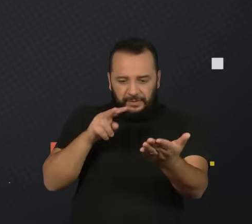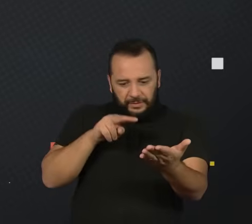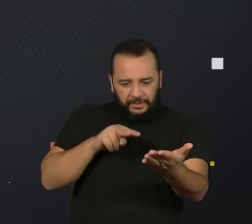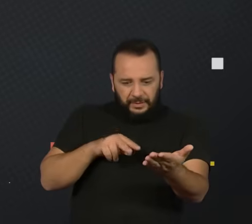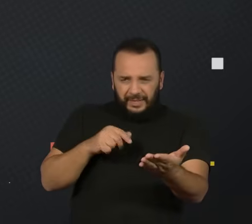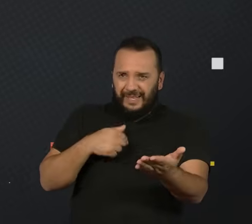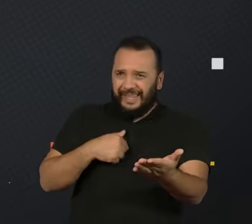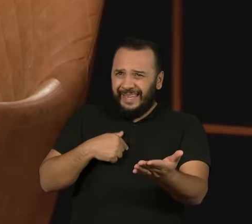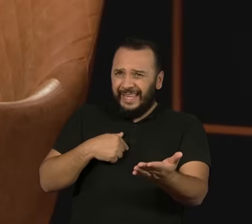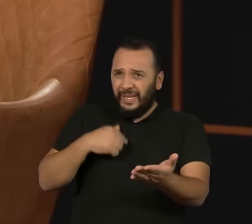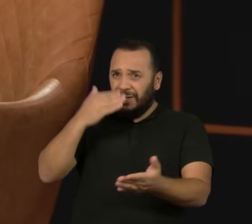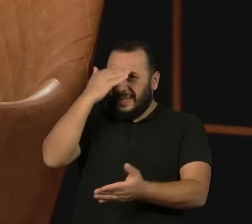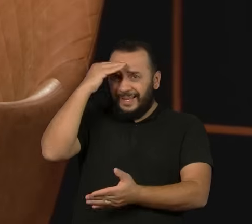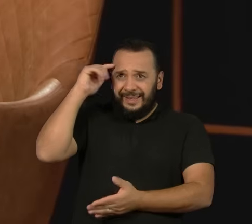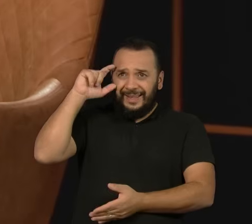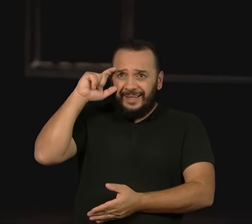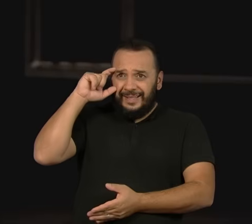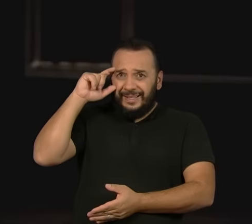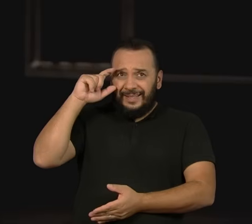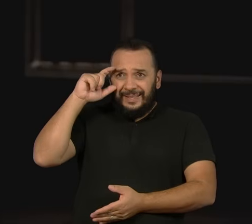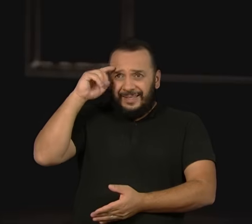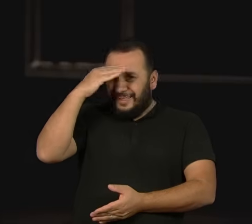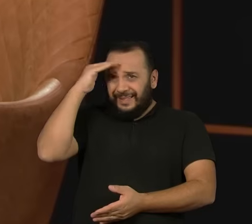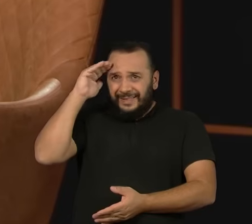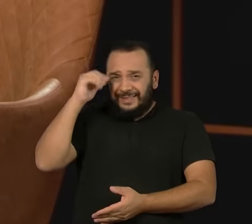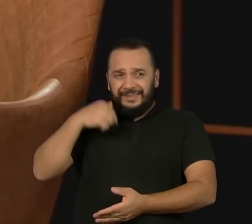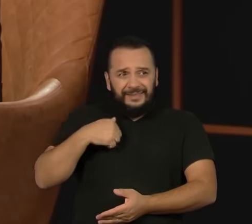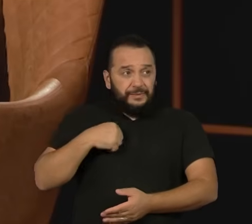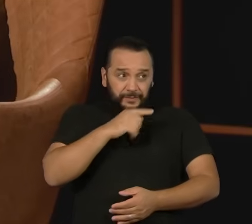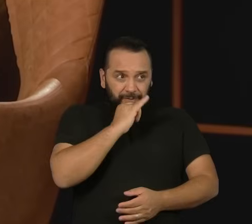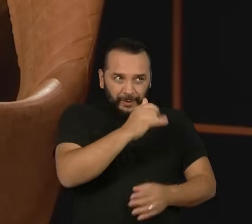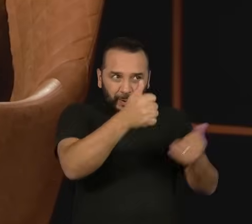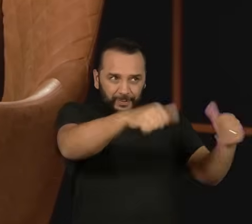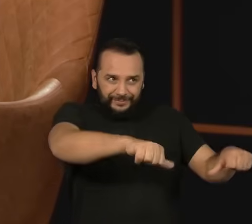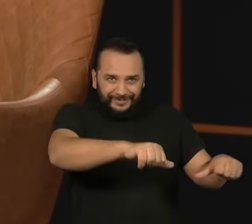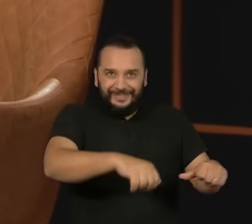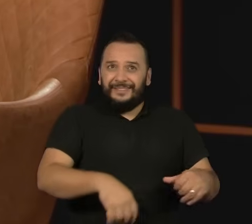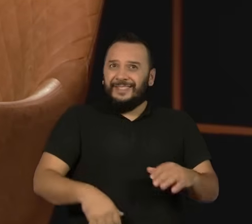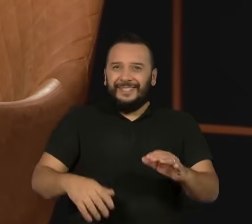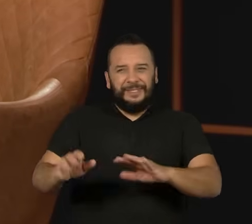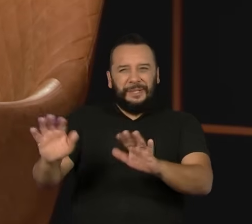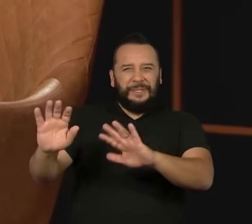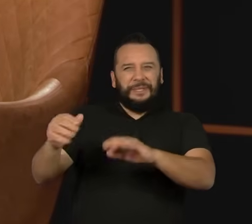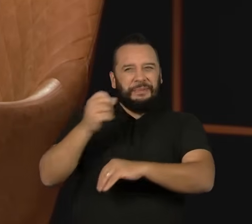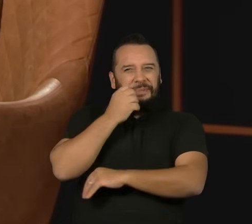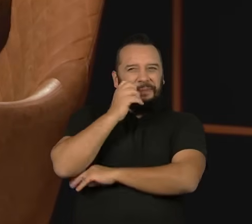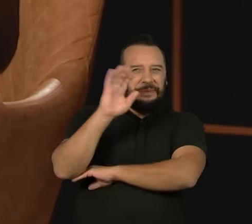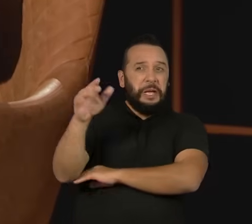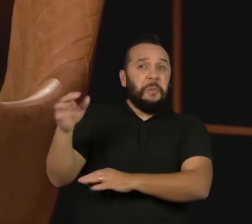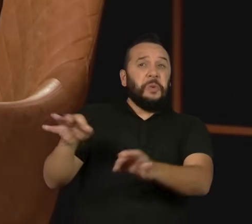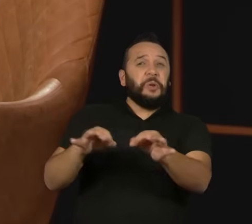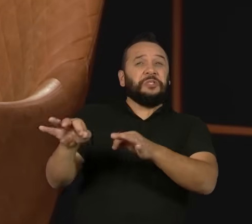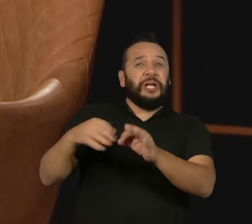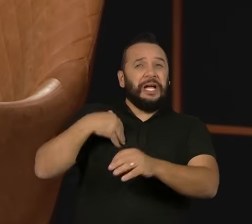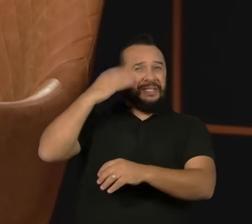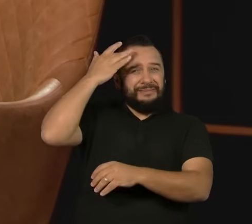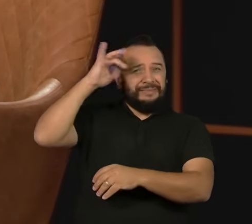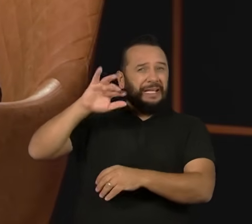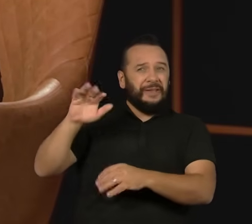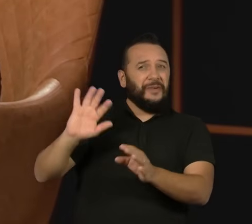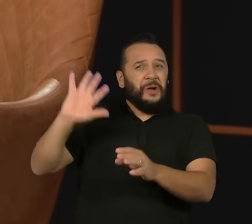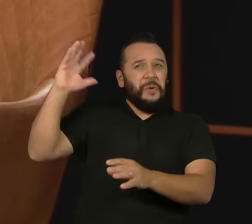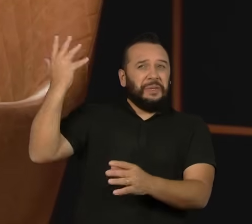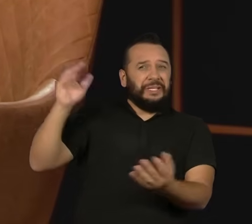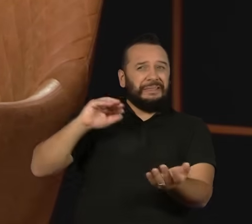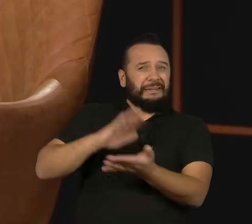louco? Eu, Rita Lee? Você falou que não ia fazer, né? Eu falei, não, na hora eu falei, tá bom, eu vou dizer, tá no projeto, ainda a gente sabe que essas coisas muitas